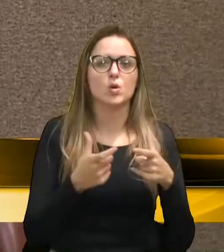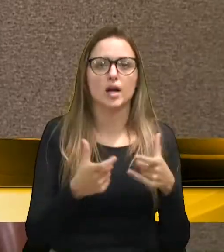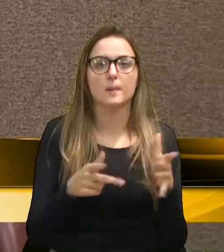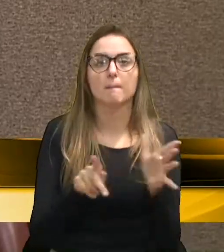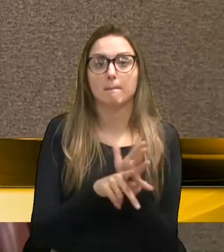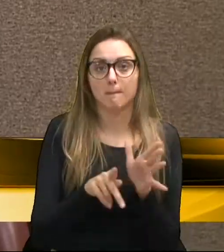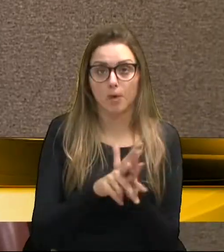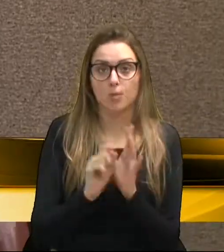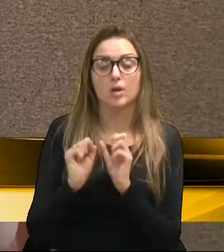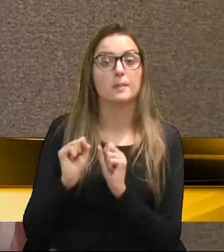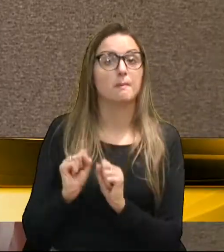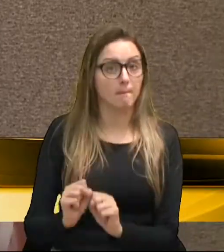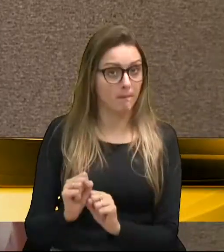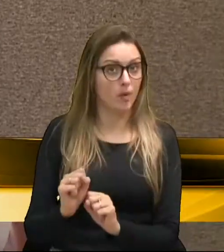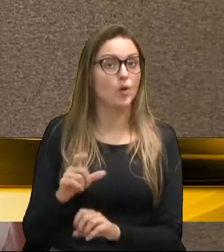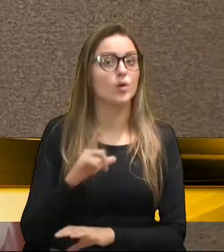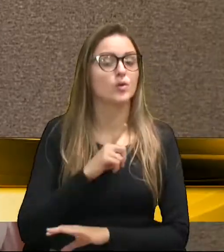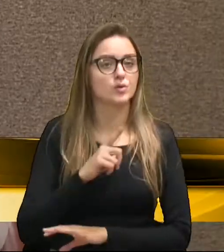podem